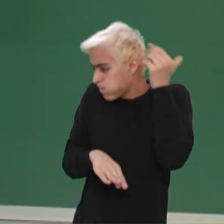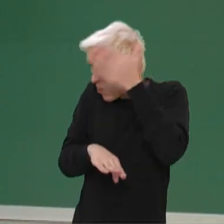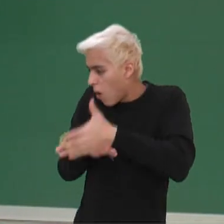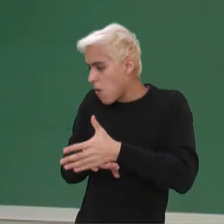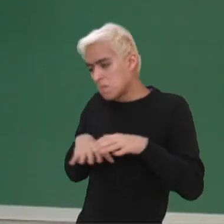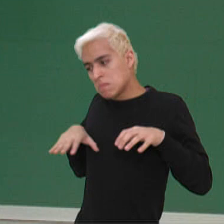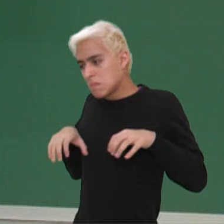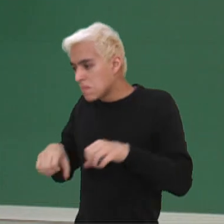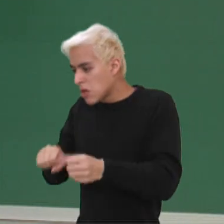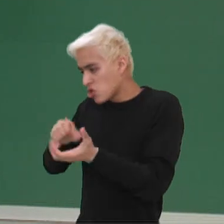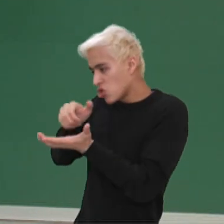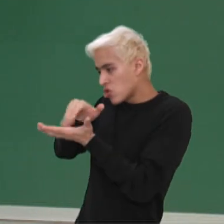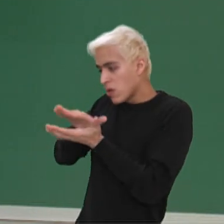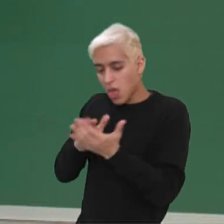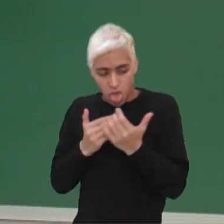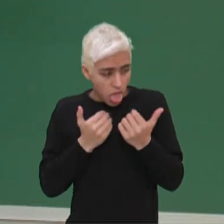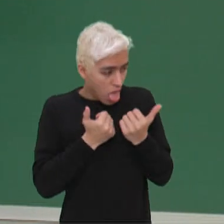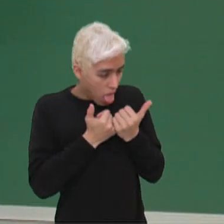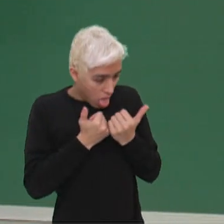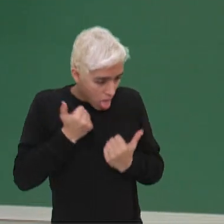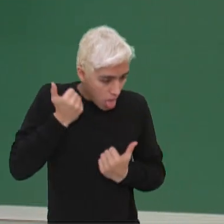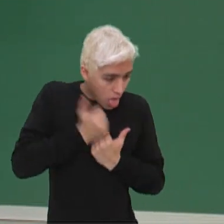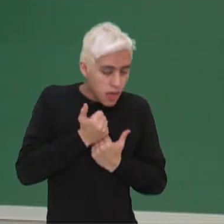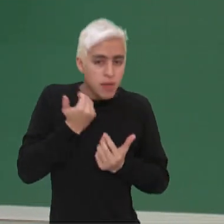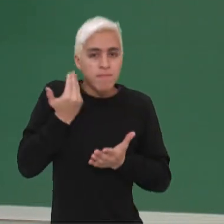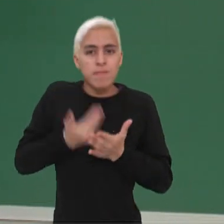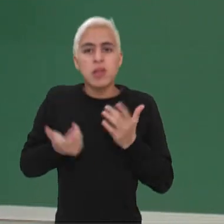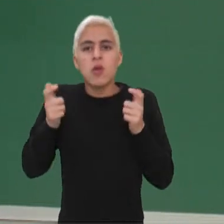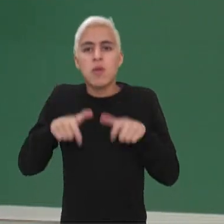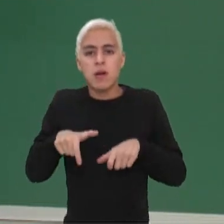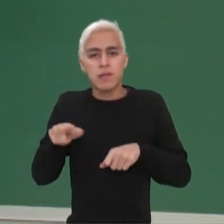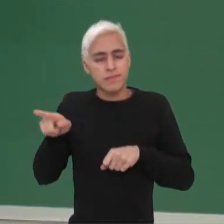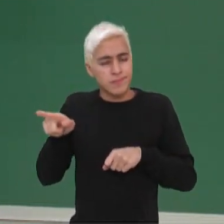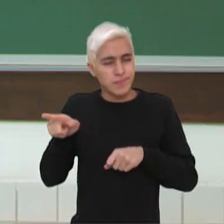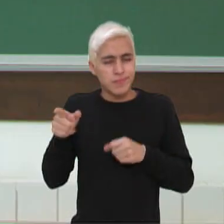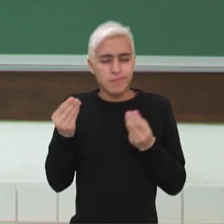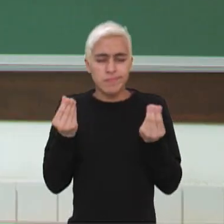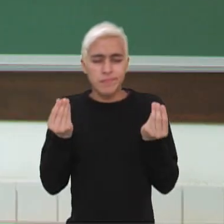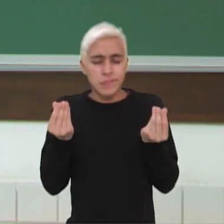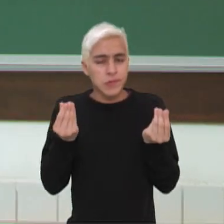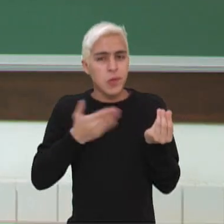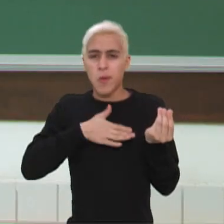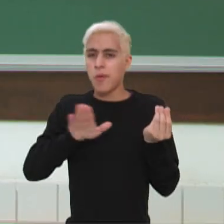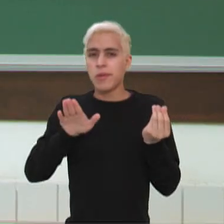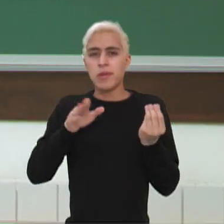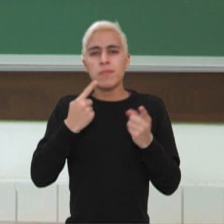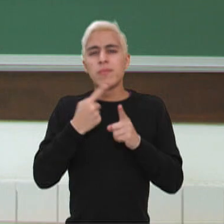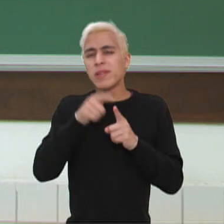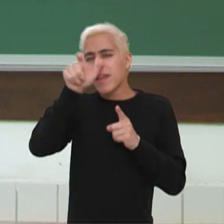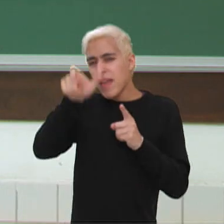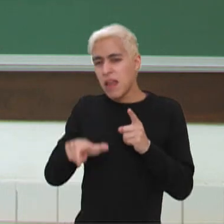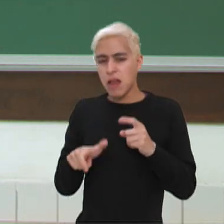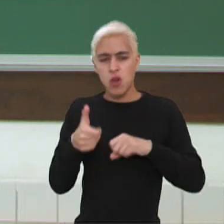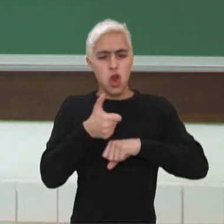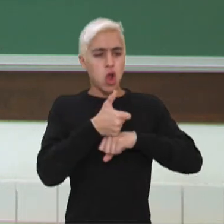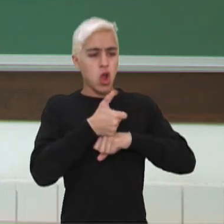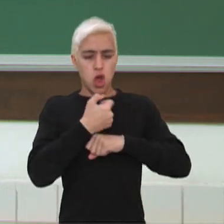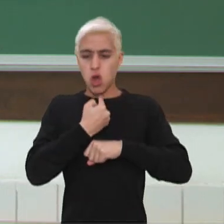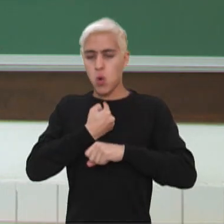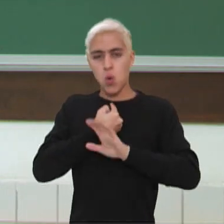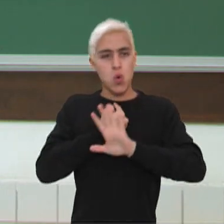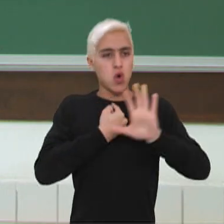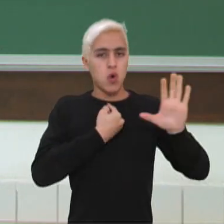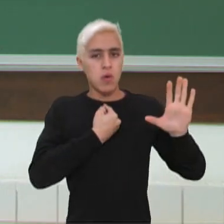poder do pai e ia tomar o lugar dele como Deus soberano. E Zeus não gostava nada disso, porque ele tinha uma espécie de tirania, ele queria ser